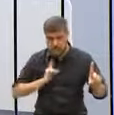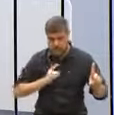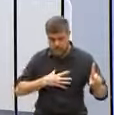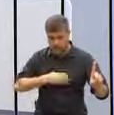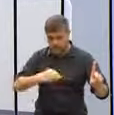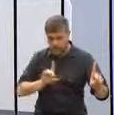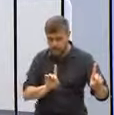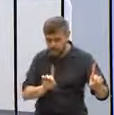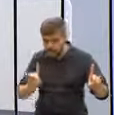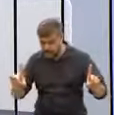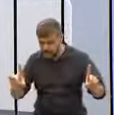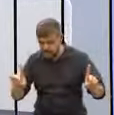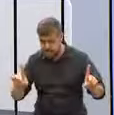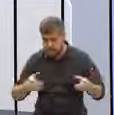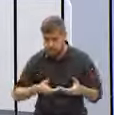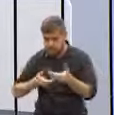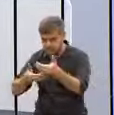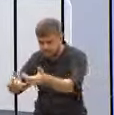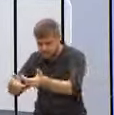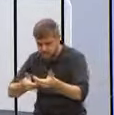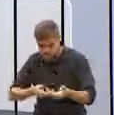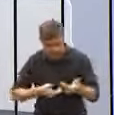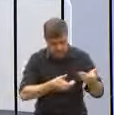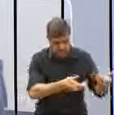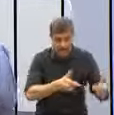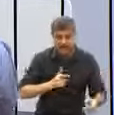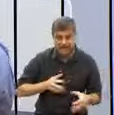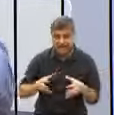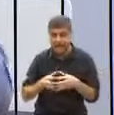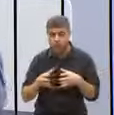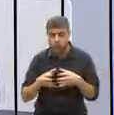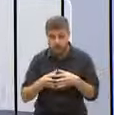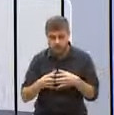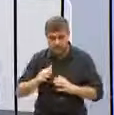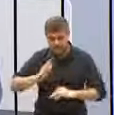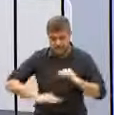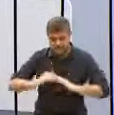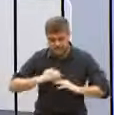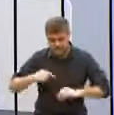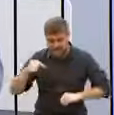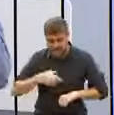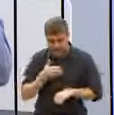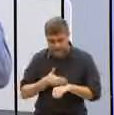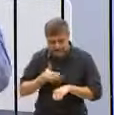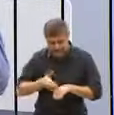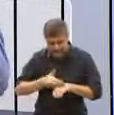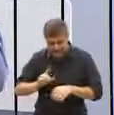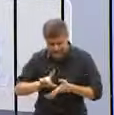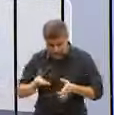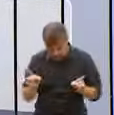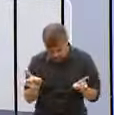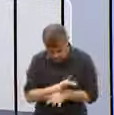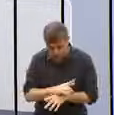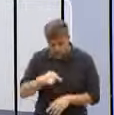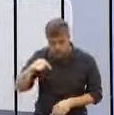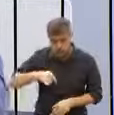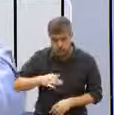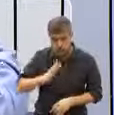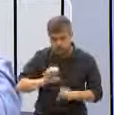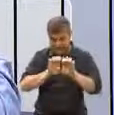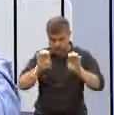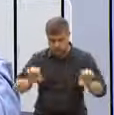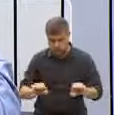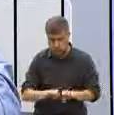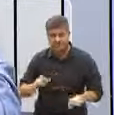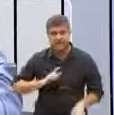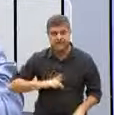investindo financeiramente, entidades que estão fazendo esse serviço, para que essa entidade se prepare para que depois esse serviço esteja totalmente